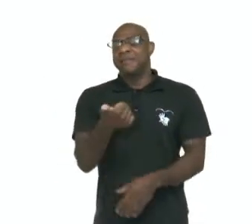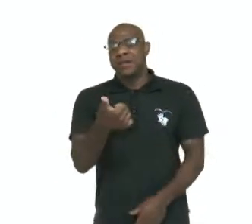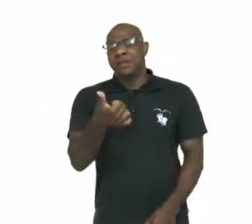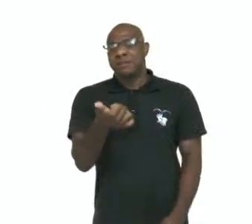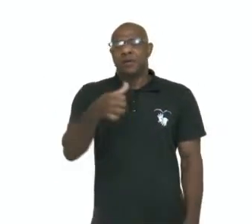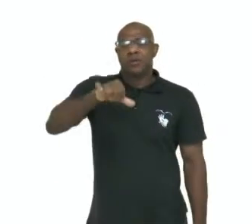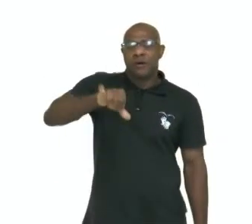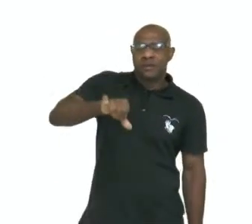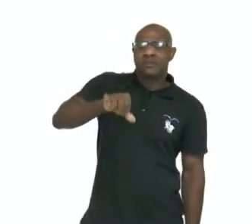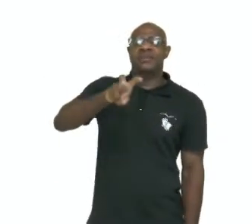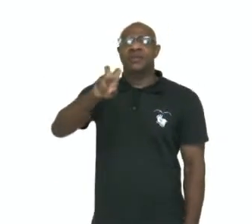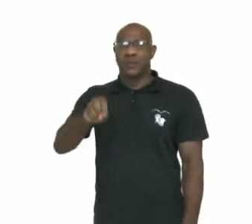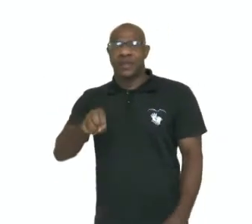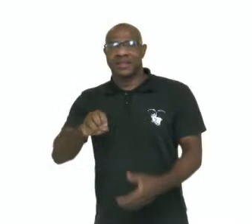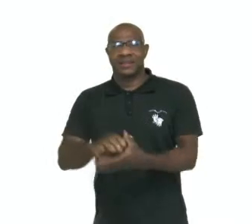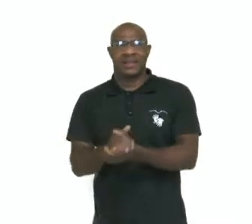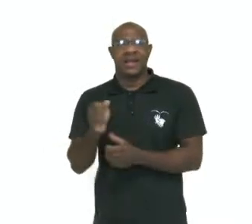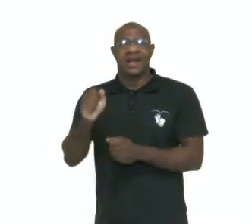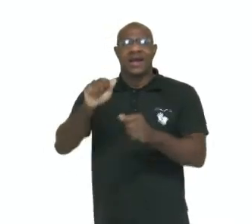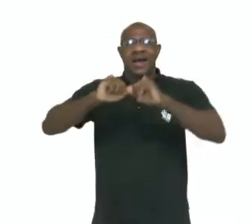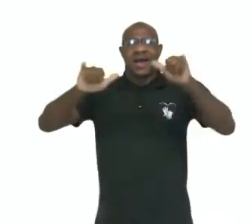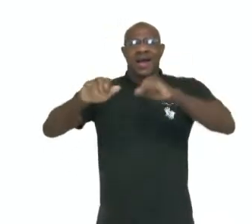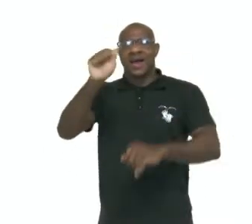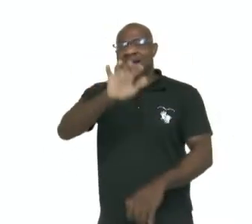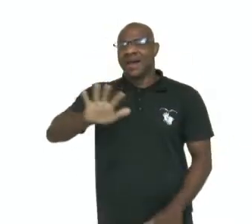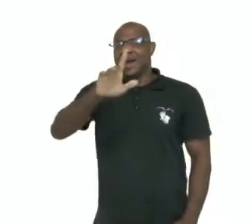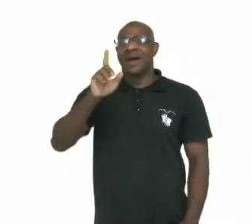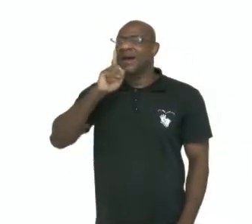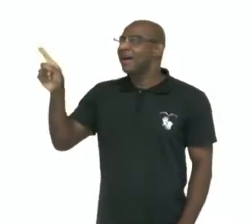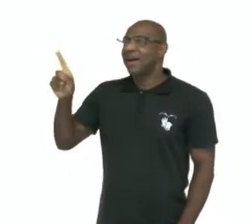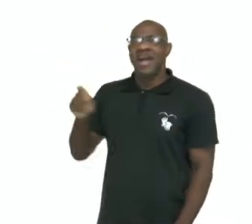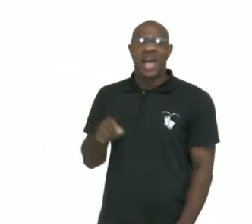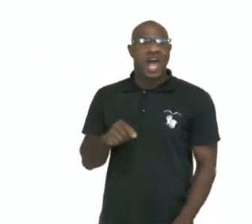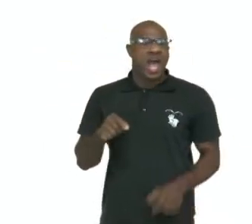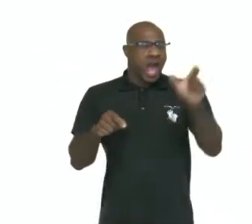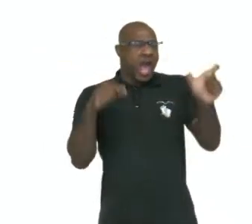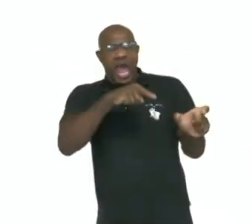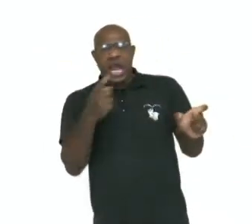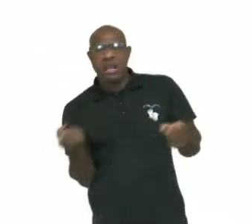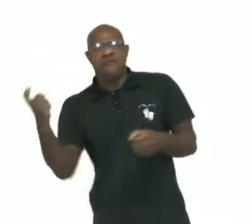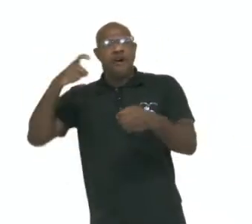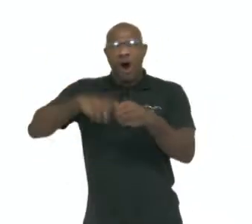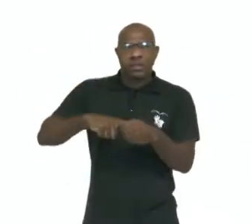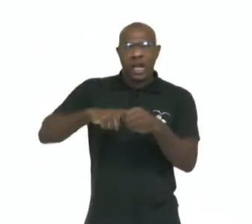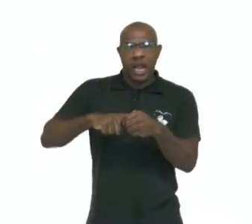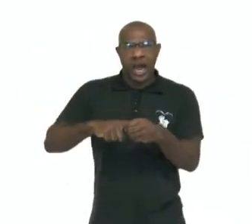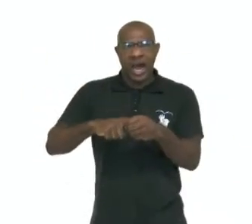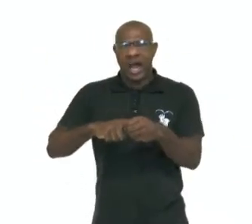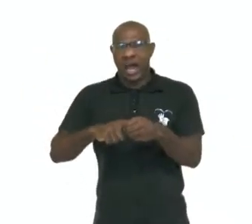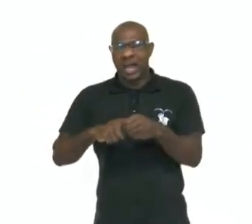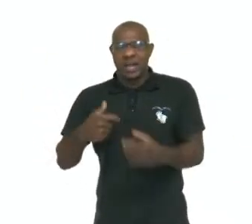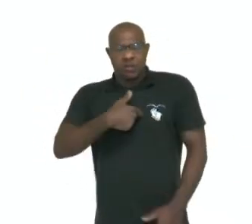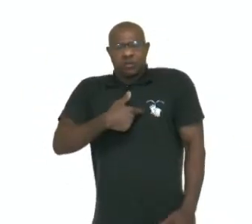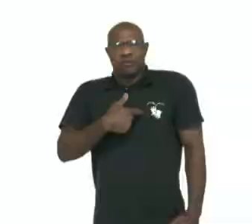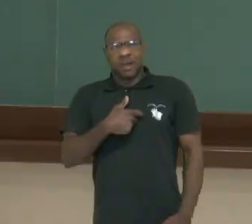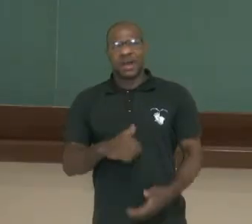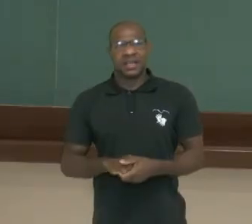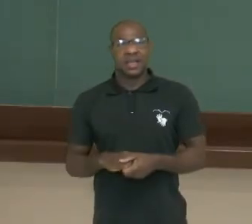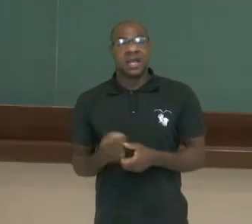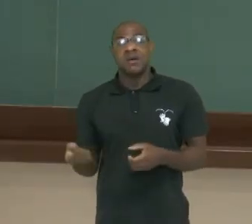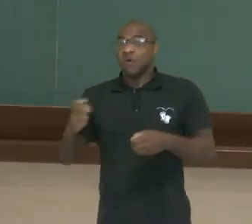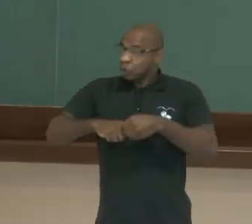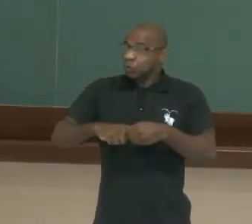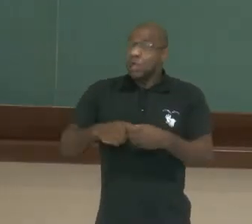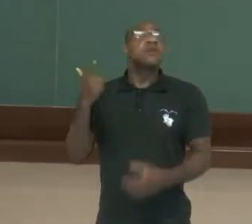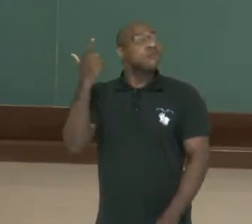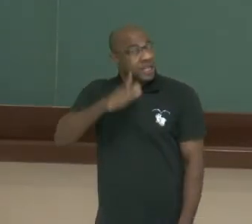1950. Então, como neste cartaz mostra, ele voltará, Getúlio Vargas entre nós. Então ele voltou a ser candidato